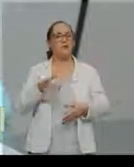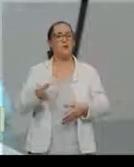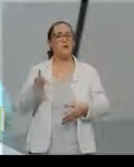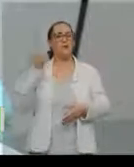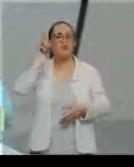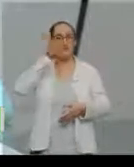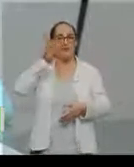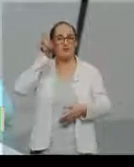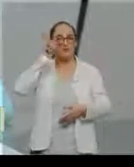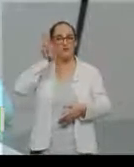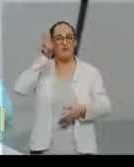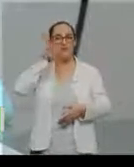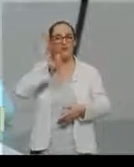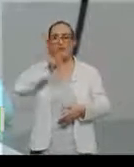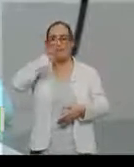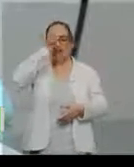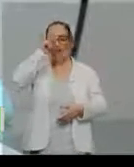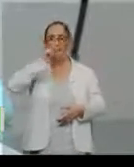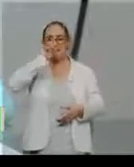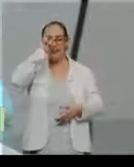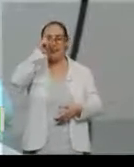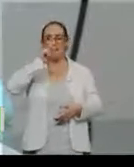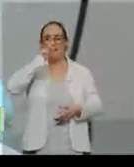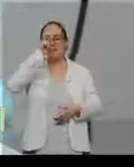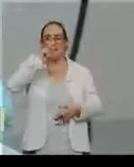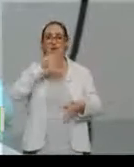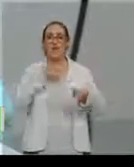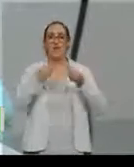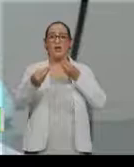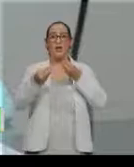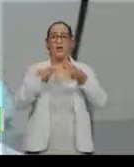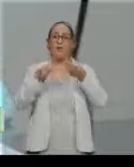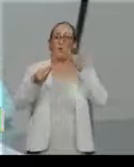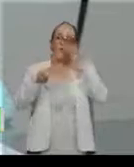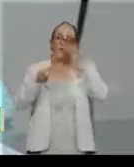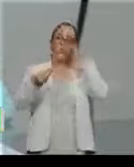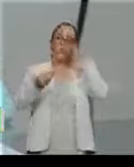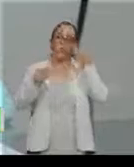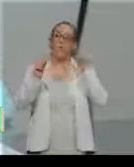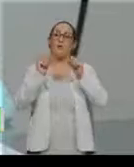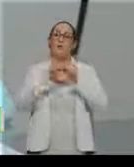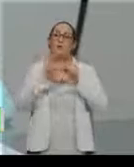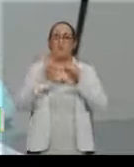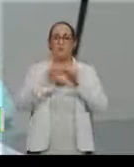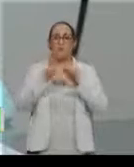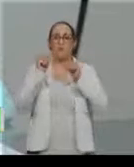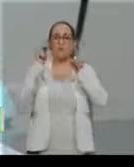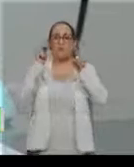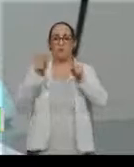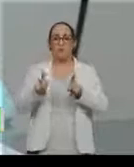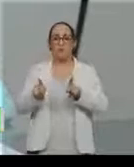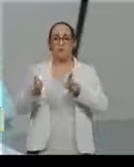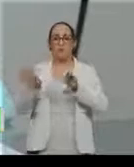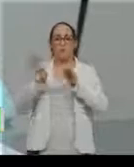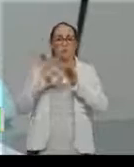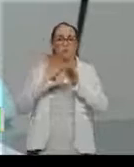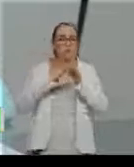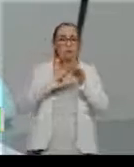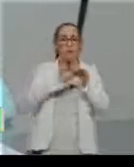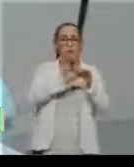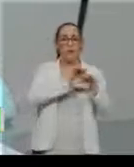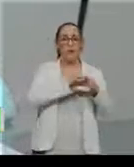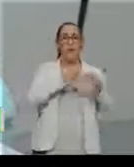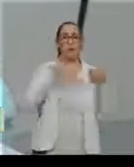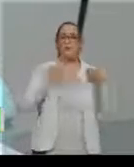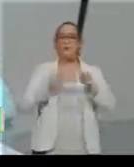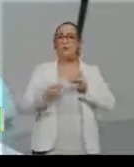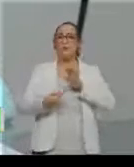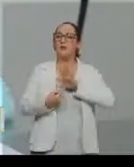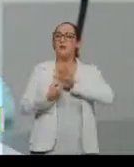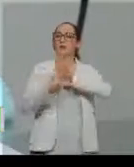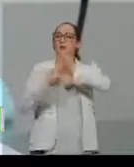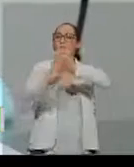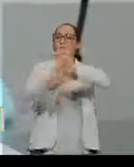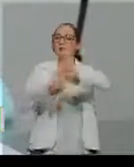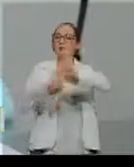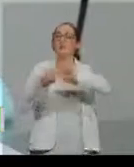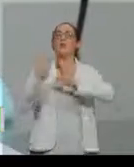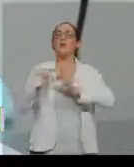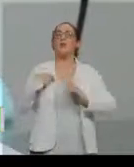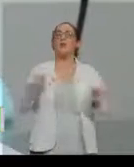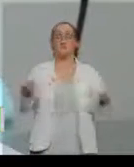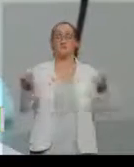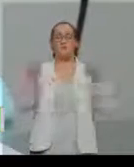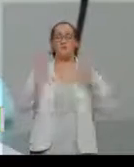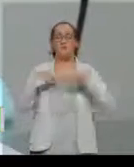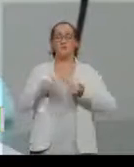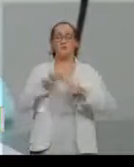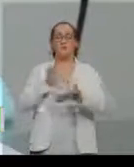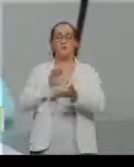que foi sendo aí, né, como diz, isso vai sendo reproduzido e as pessoas vão assimilando. Eu preciso preciso mostrar que eu consigo permanecer no